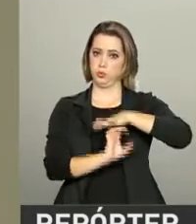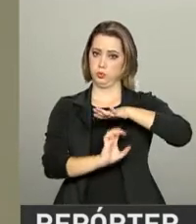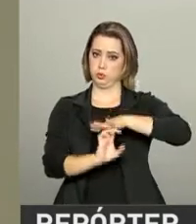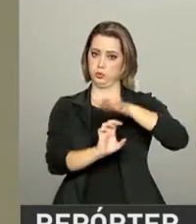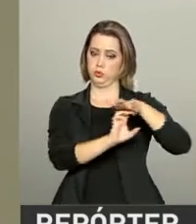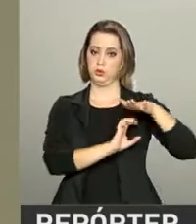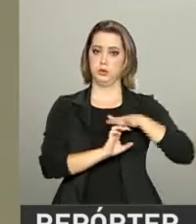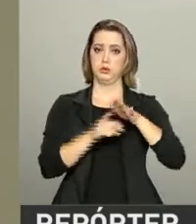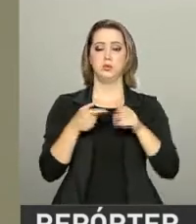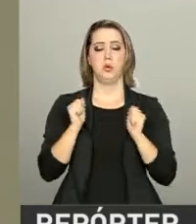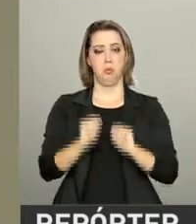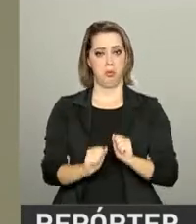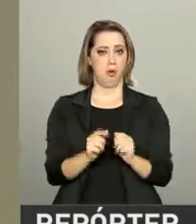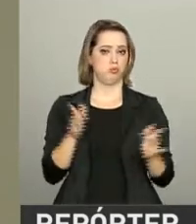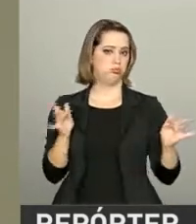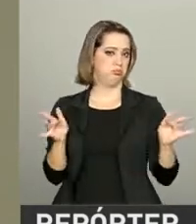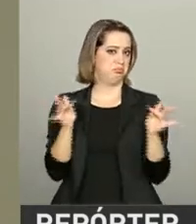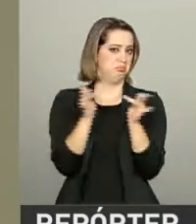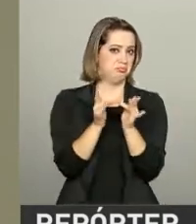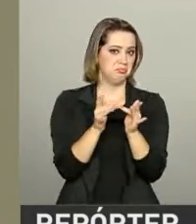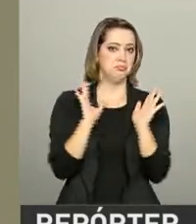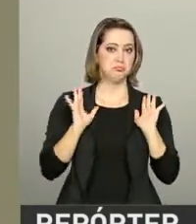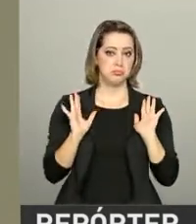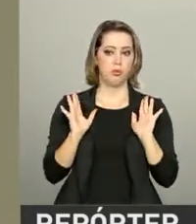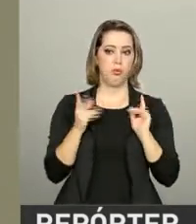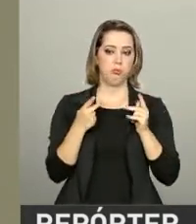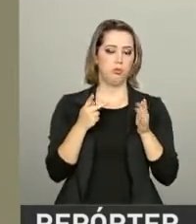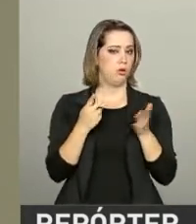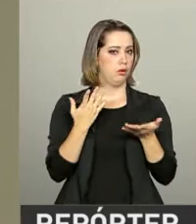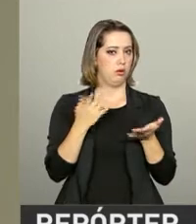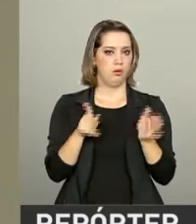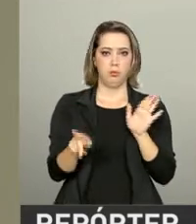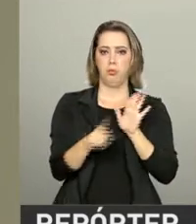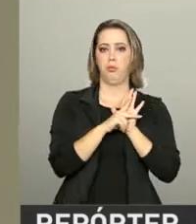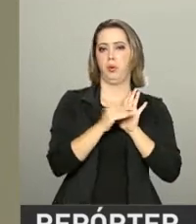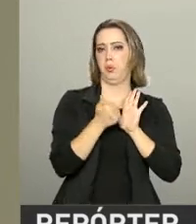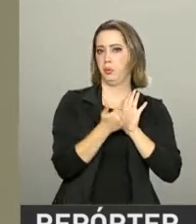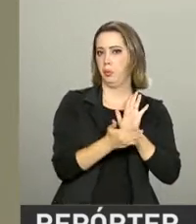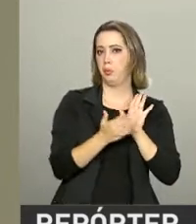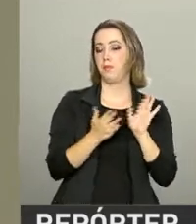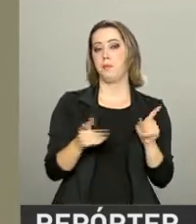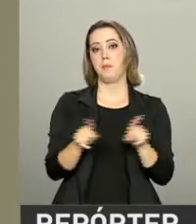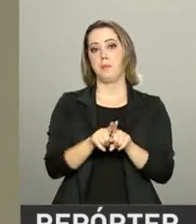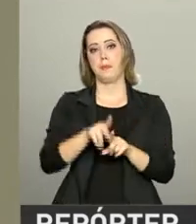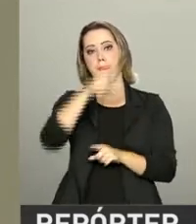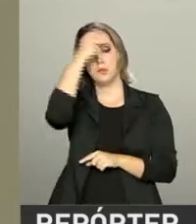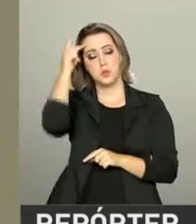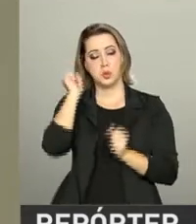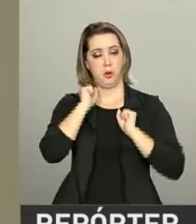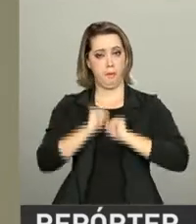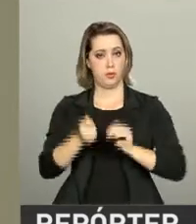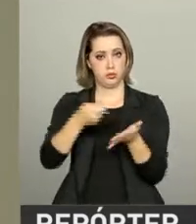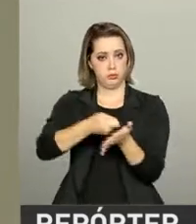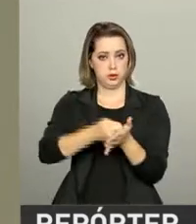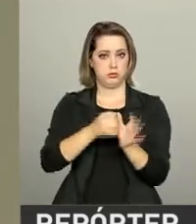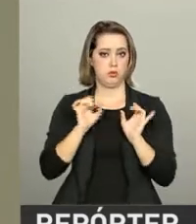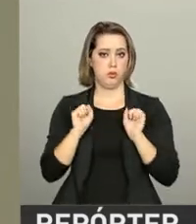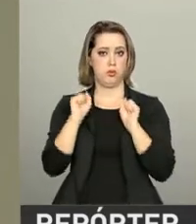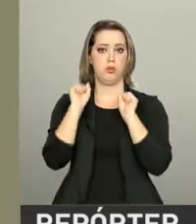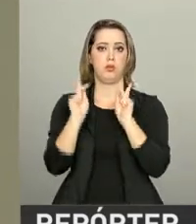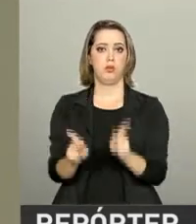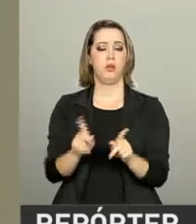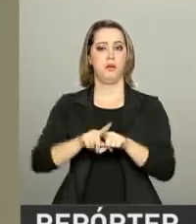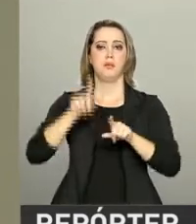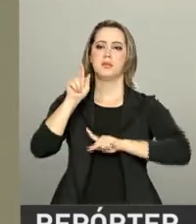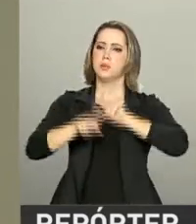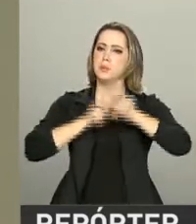quem quiser pode e deve buscar o regime privado que podem fazer mas o povo em